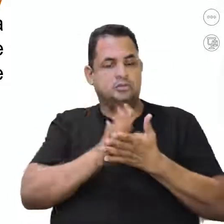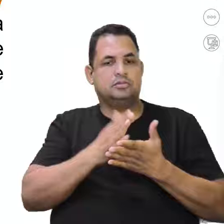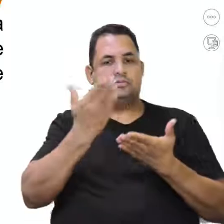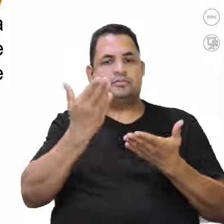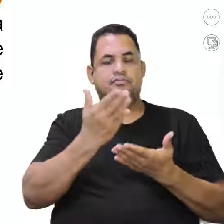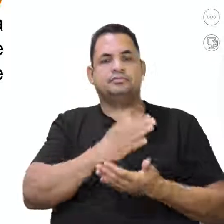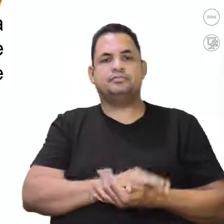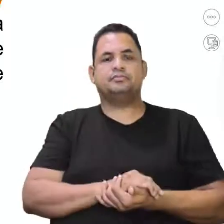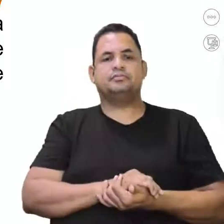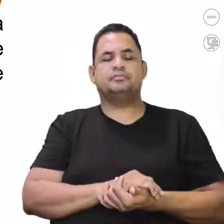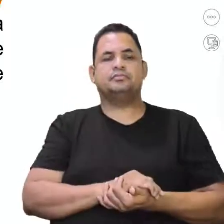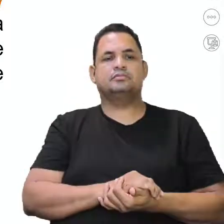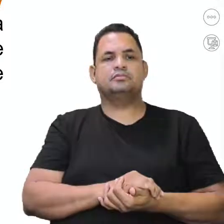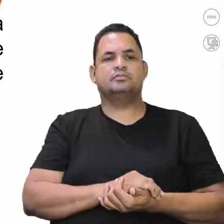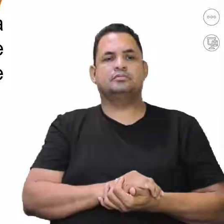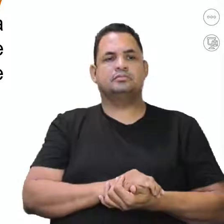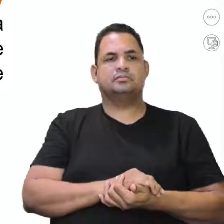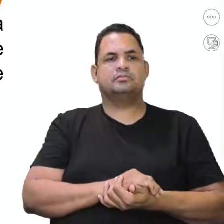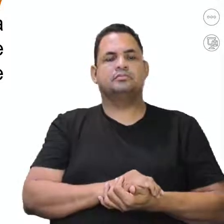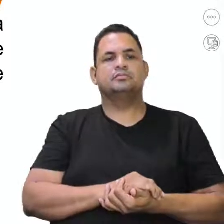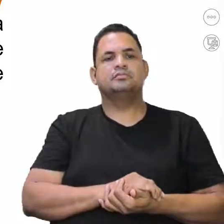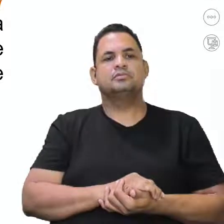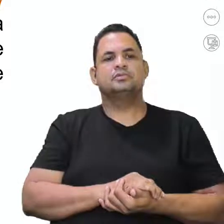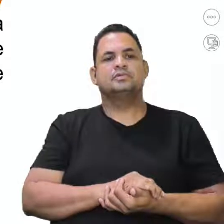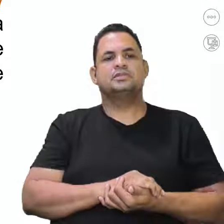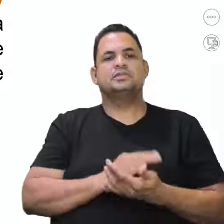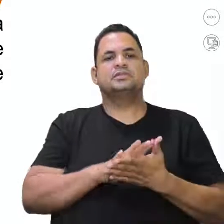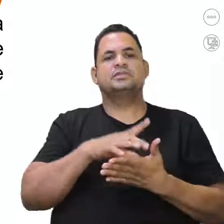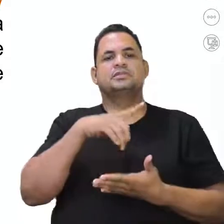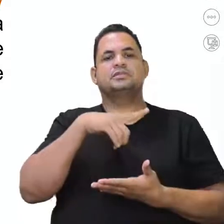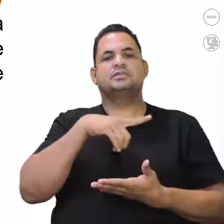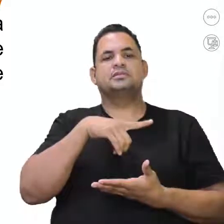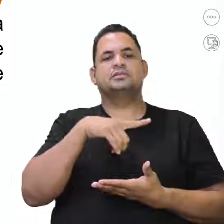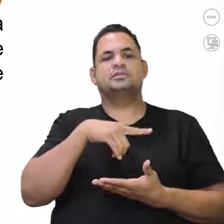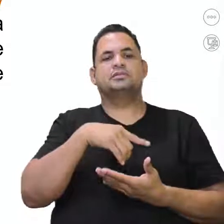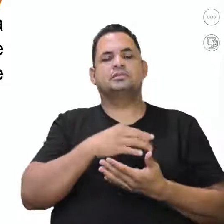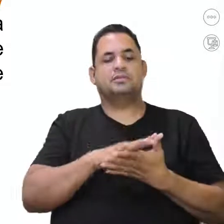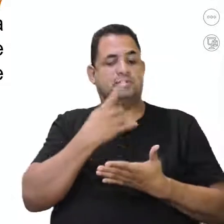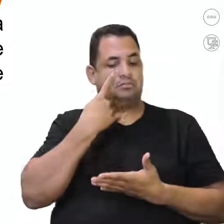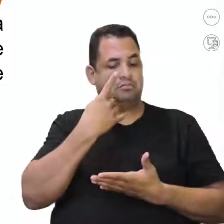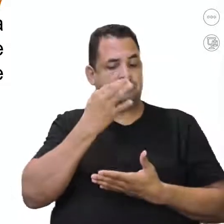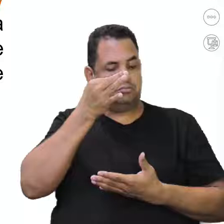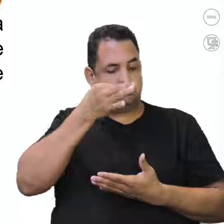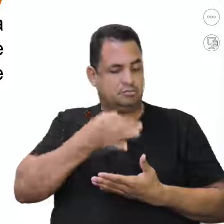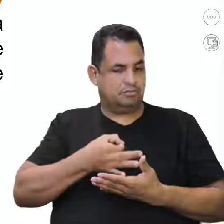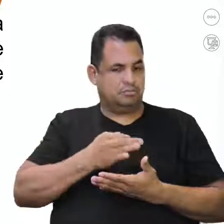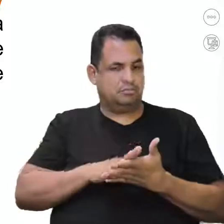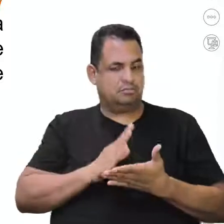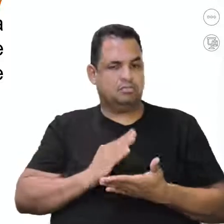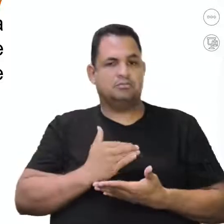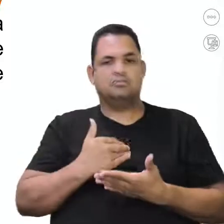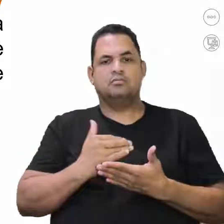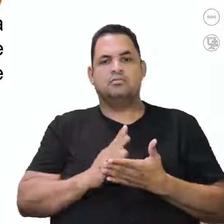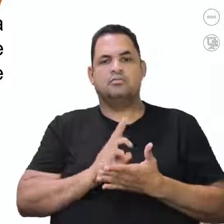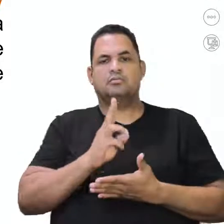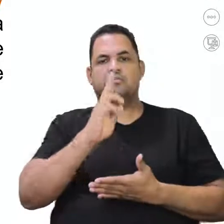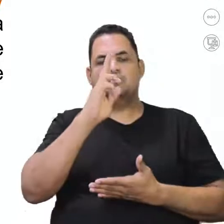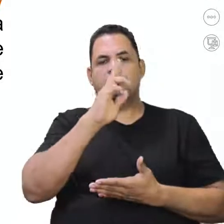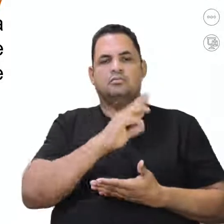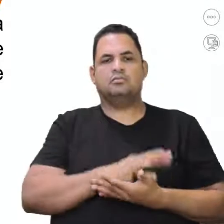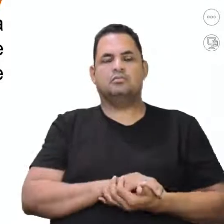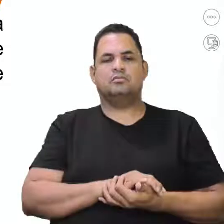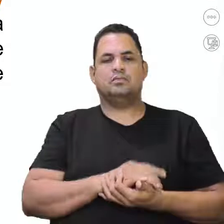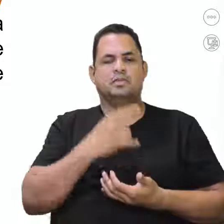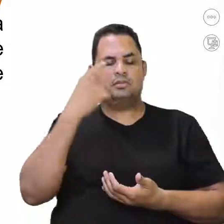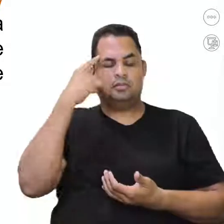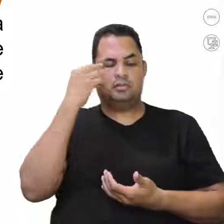aqui naquela frase, ou aqui na frase. Então, você vai ter que ver isso direitinho. Vamos seguir para a gente fazer juntos? Já vai